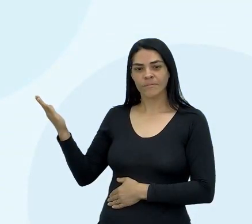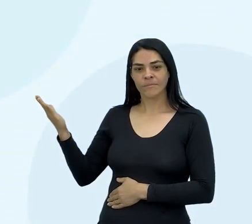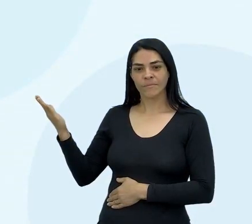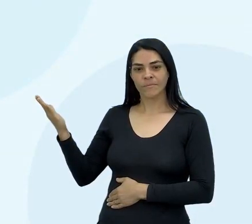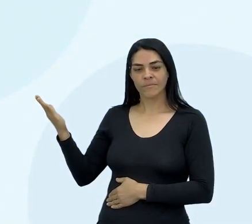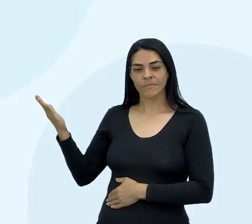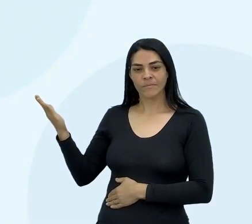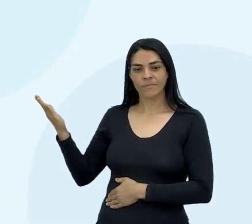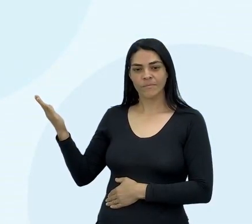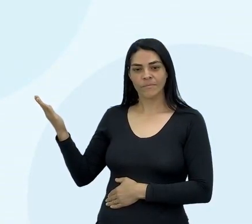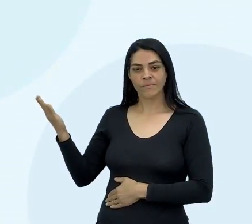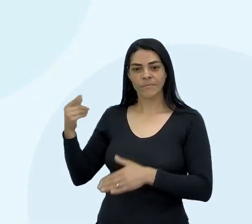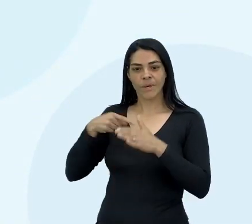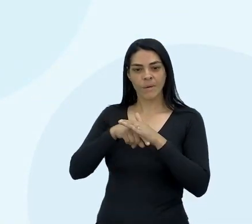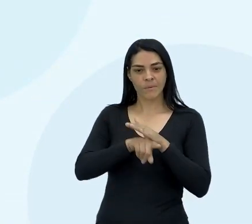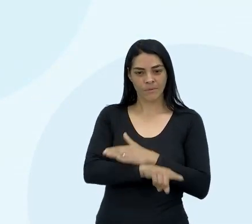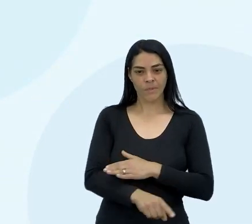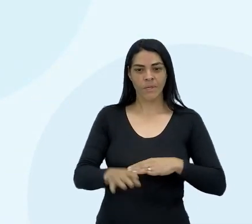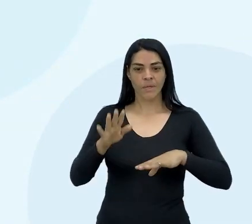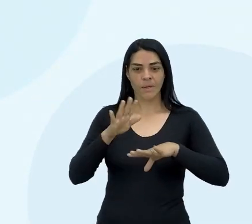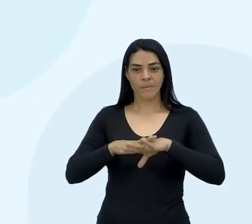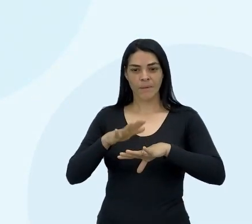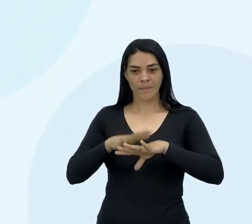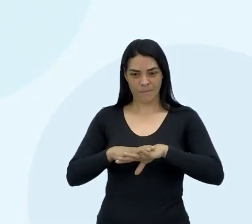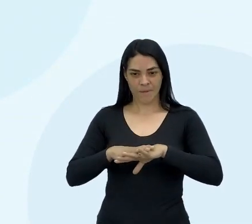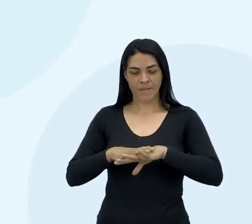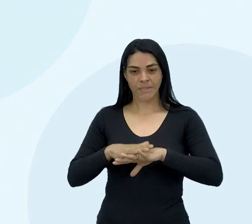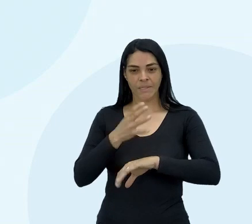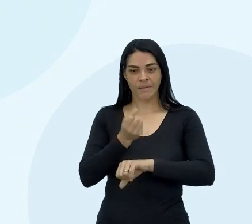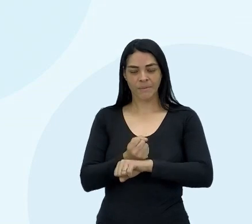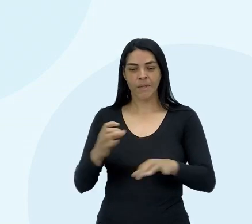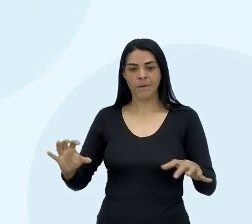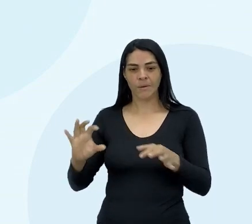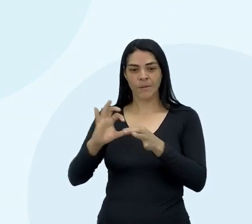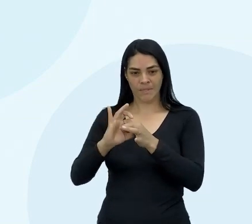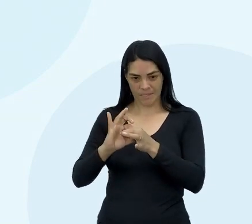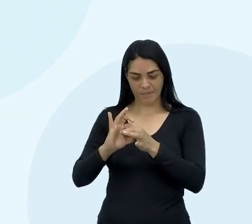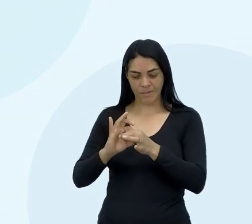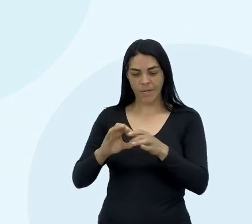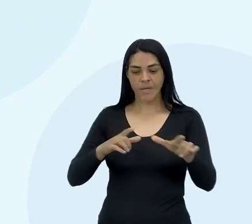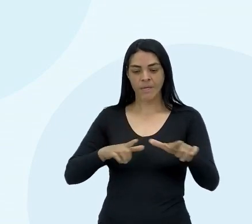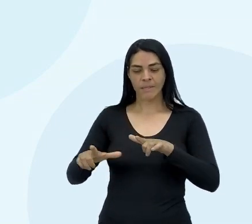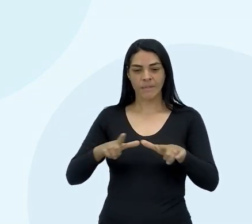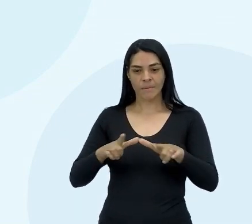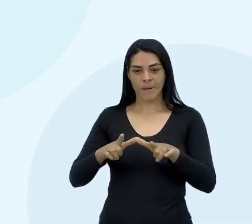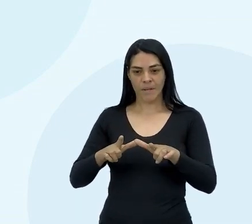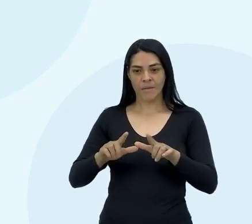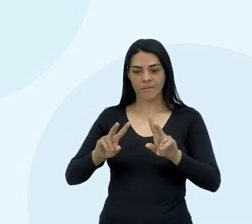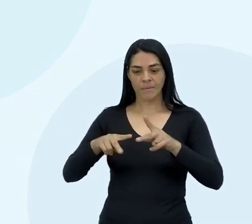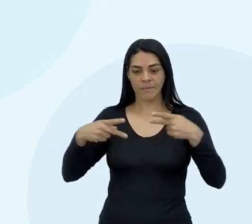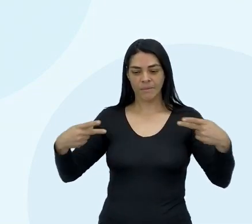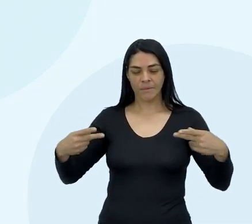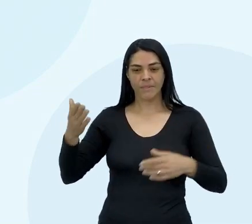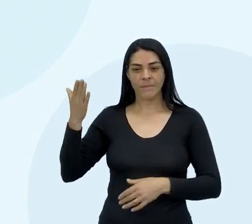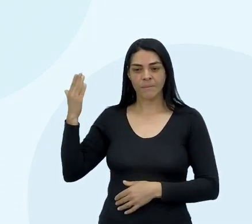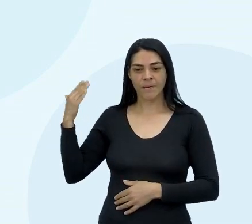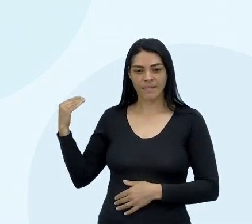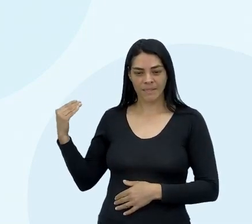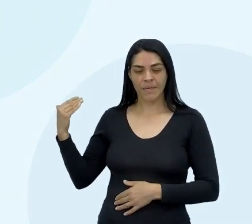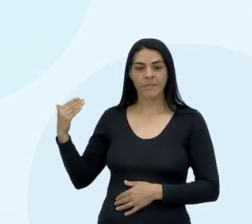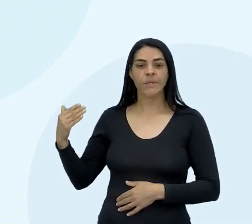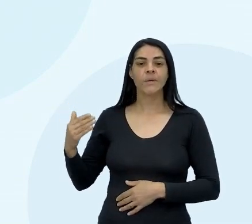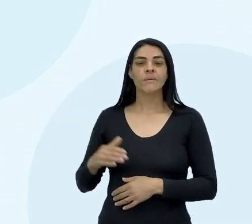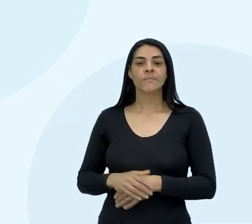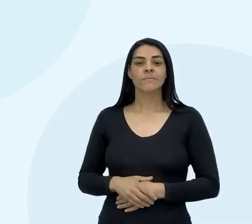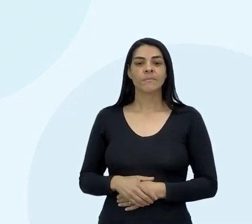aí, ó, no aprofundamento matemática conectada, que a gente trabalhou no semestre passado, né? Também, e entramos agora